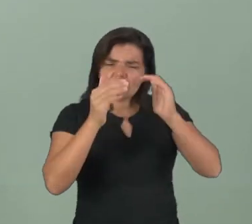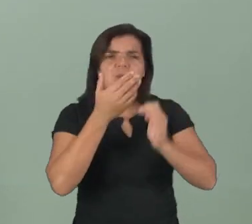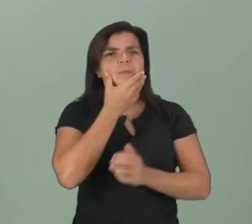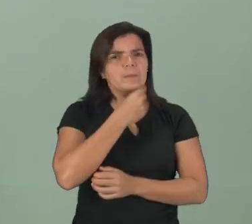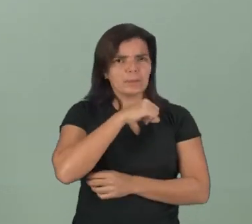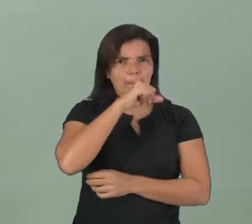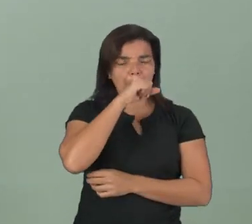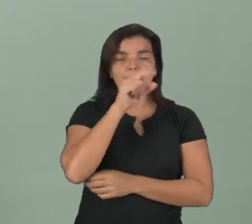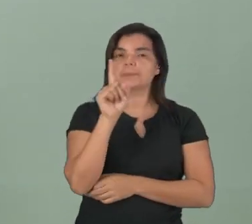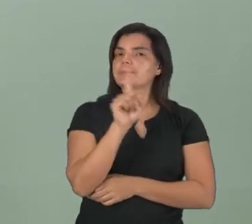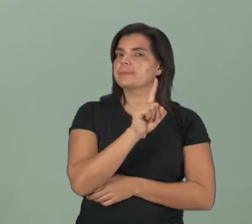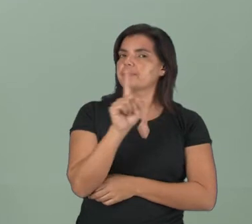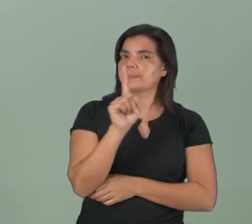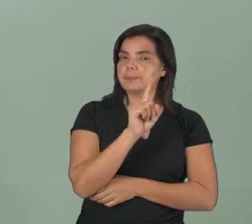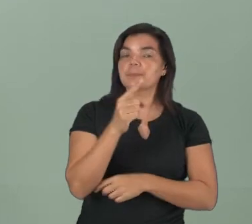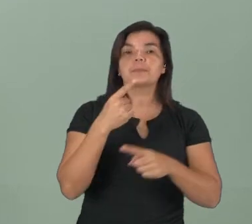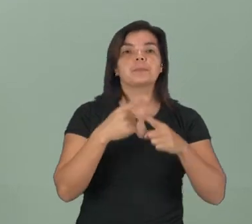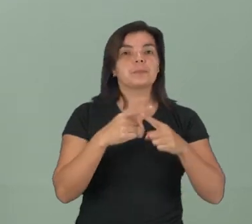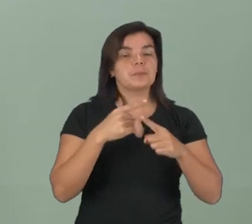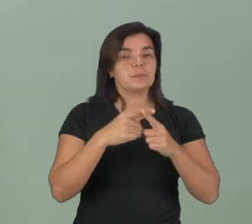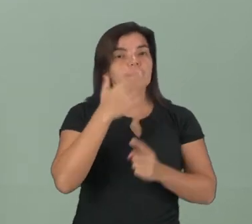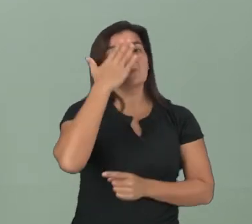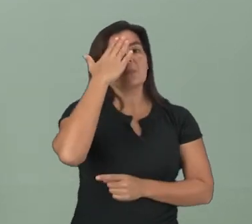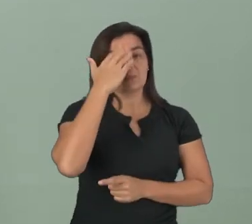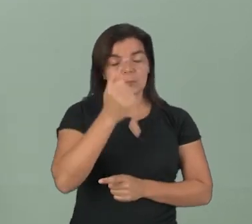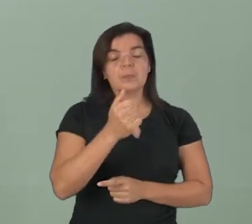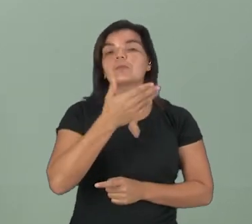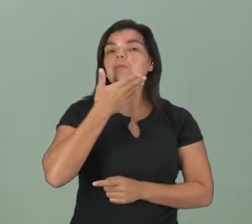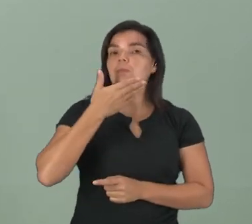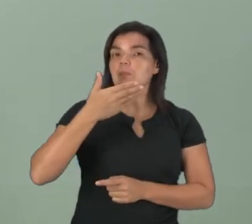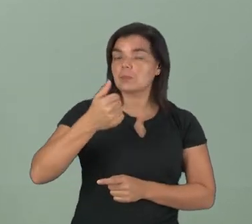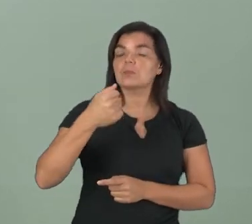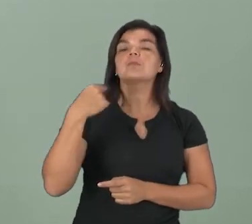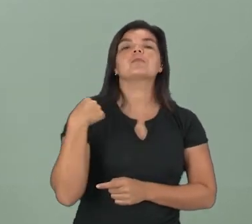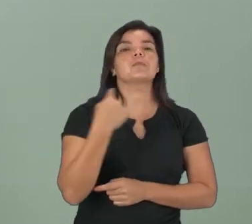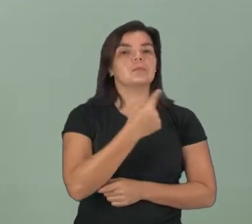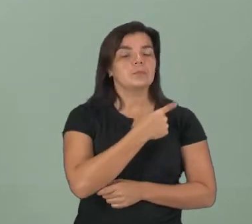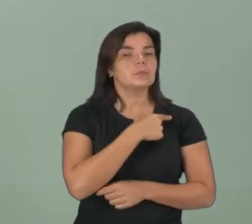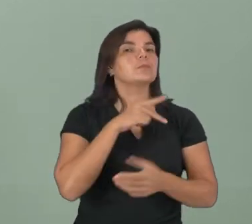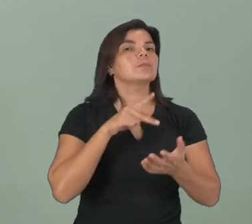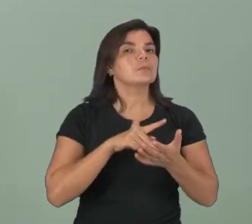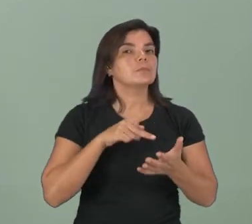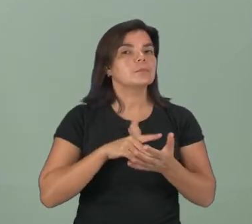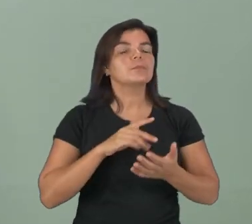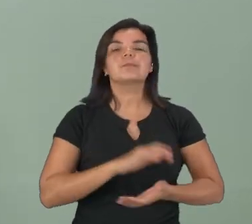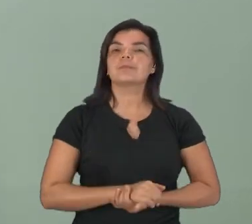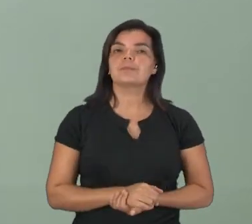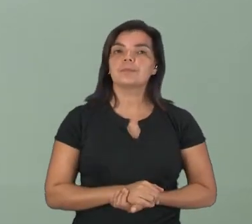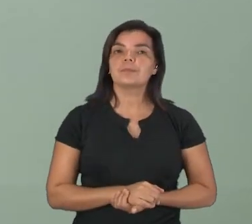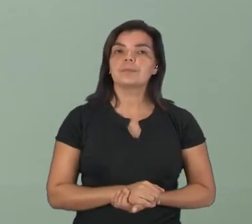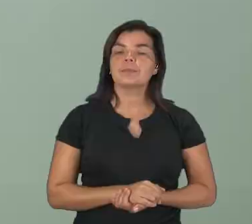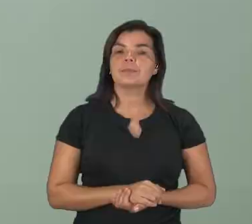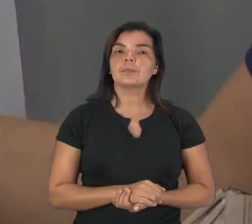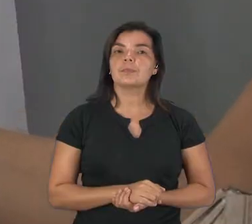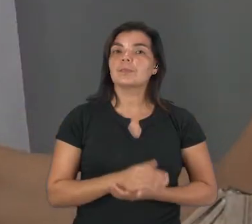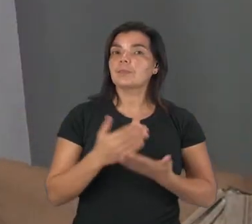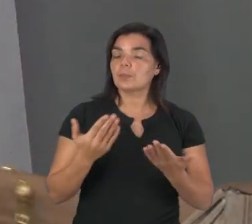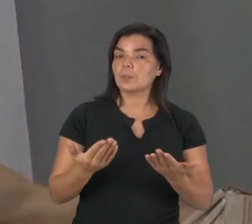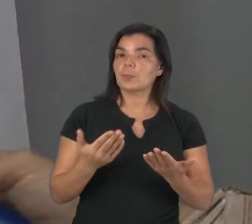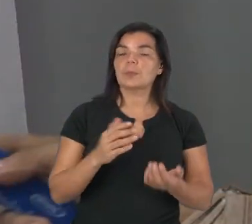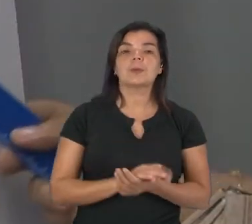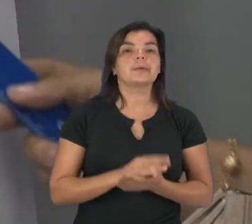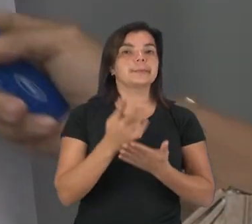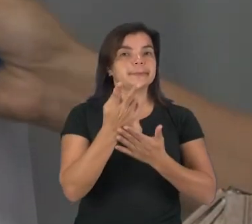pais? Não, porque eles sabem o que é melhor para nós, não é mesmo? Então, este